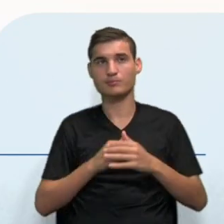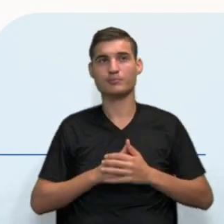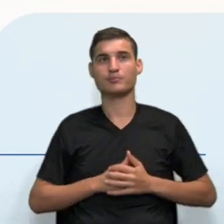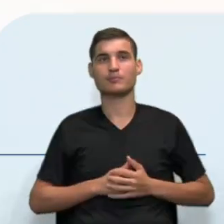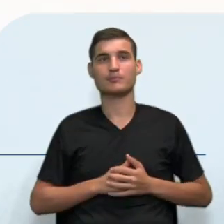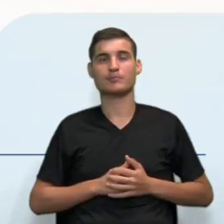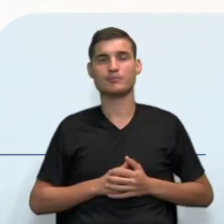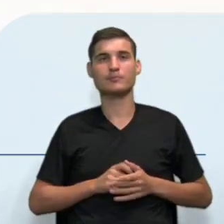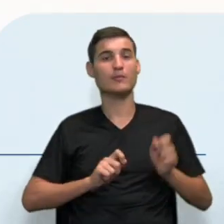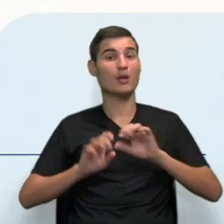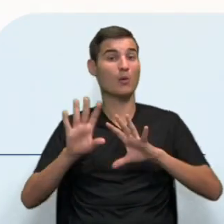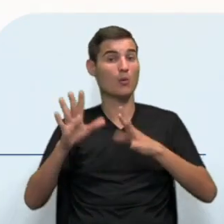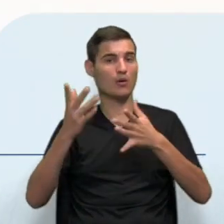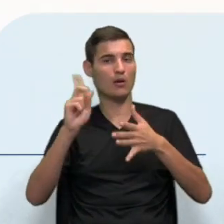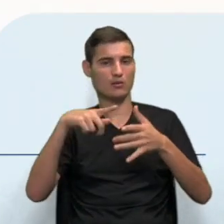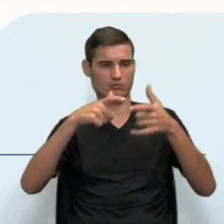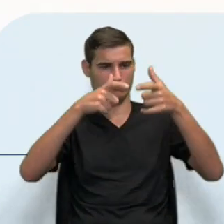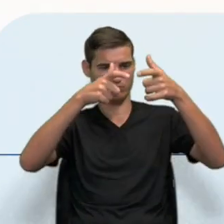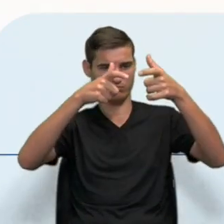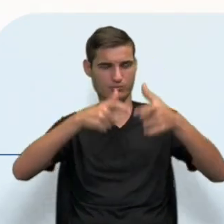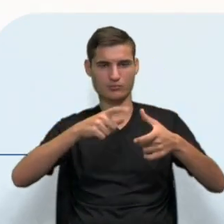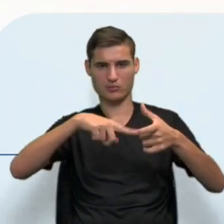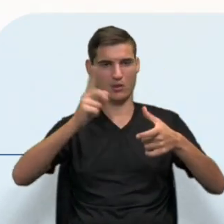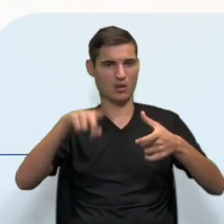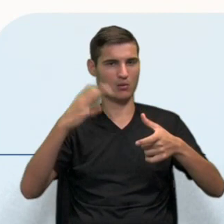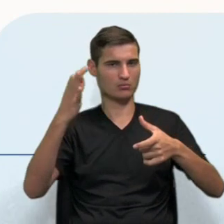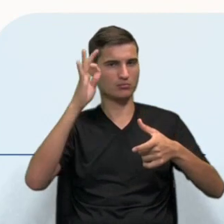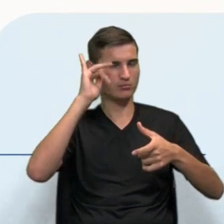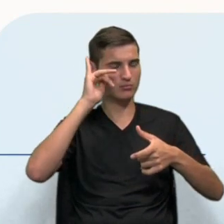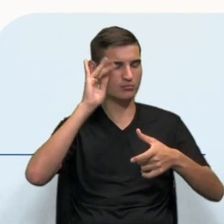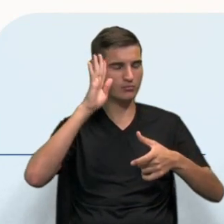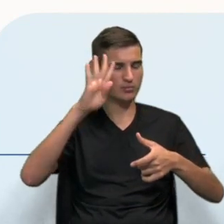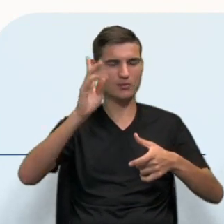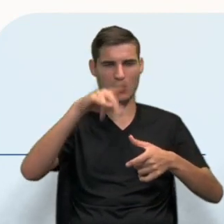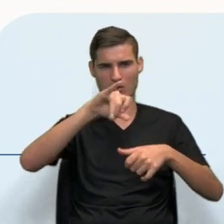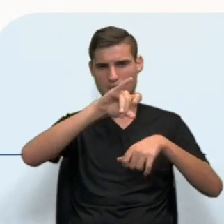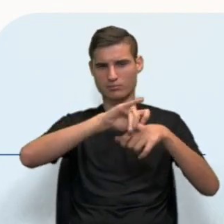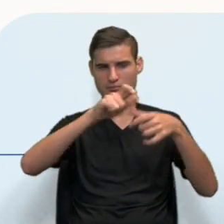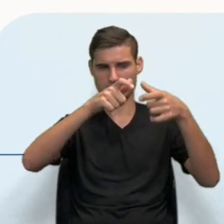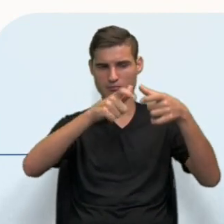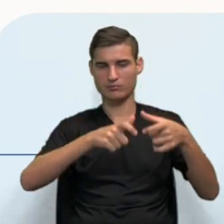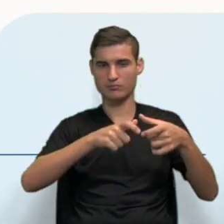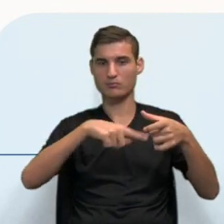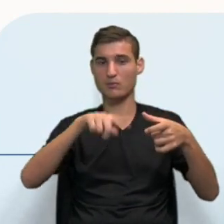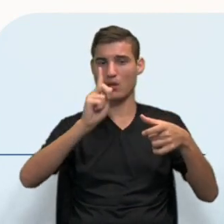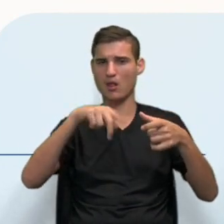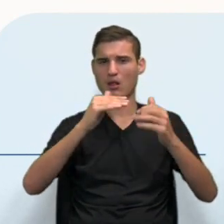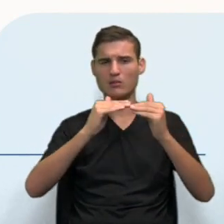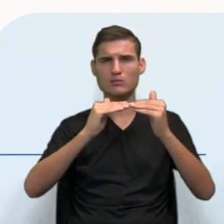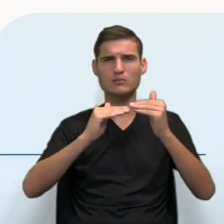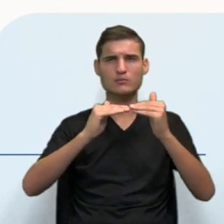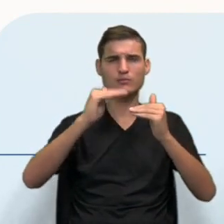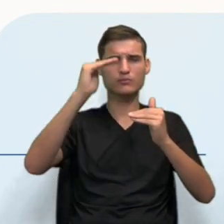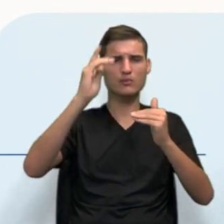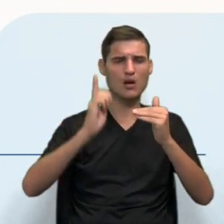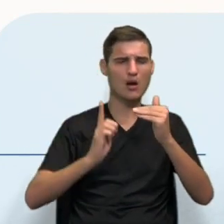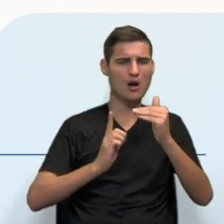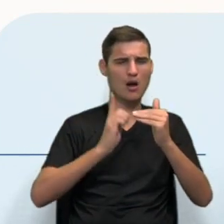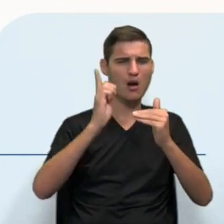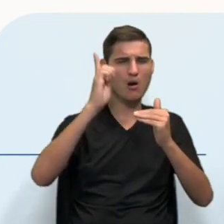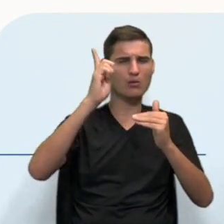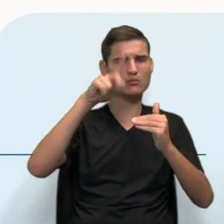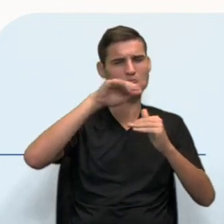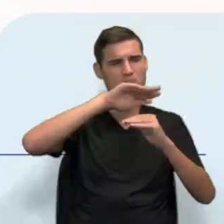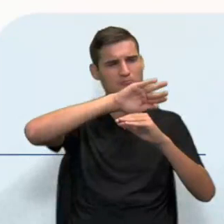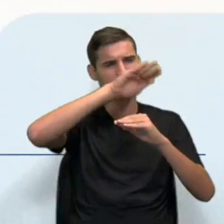que vai acontecer? Vai ter a central. E onde essa central fica? Fica no alto de um morro. E pelo